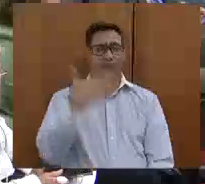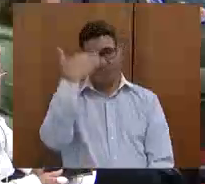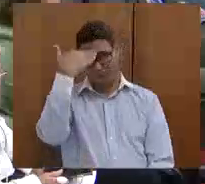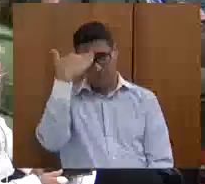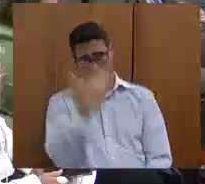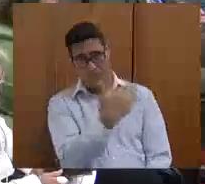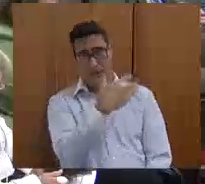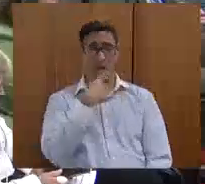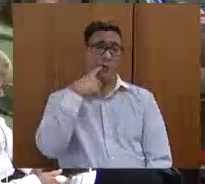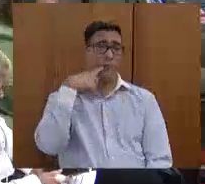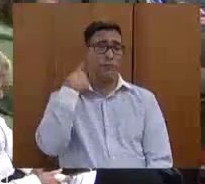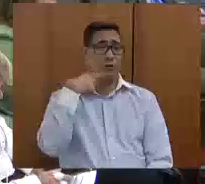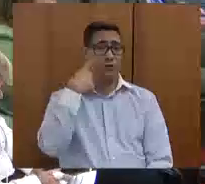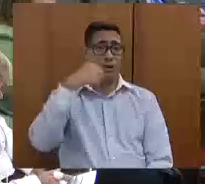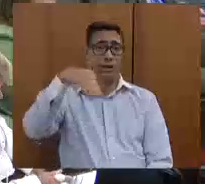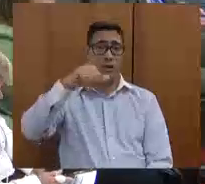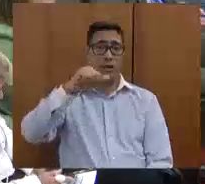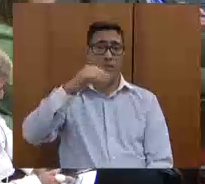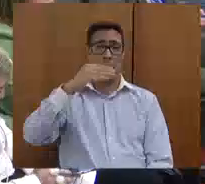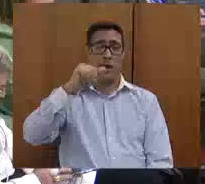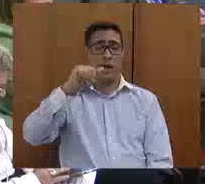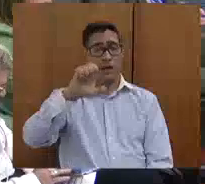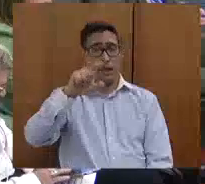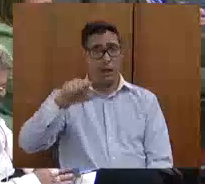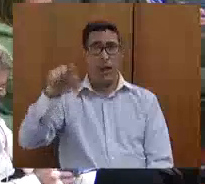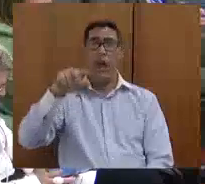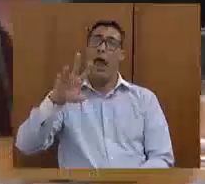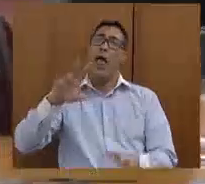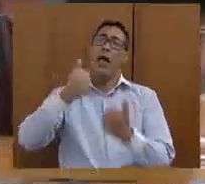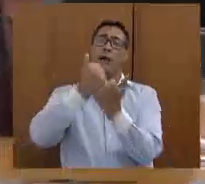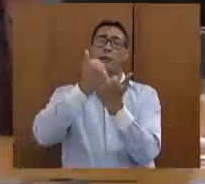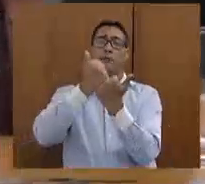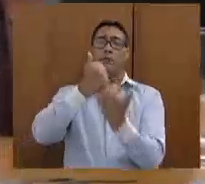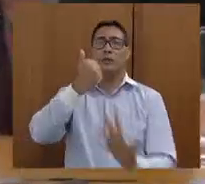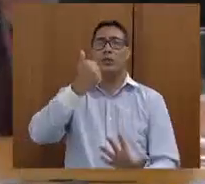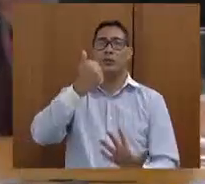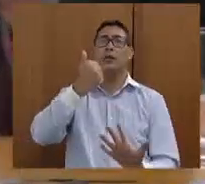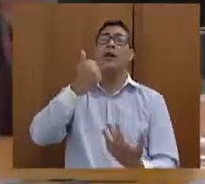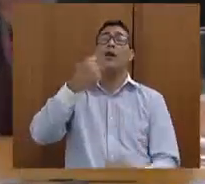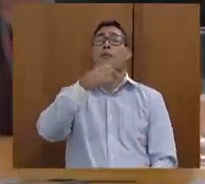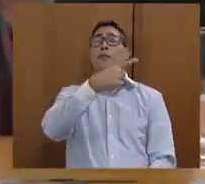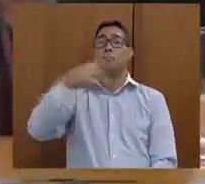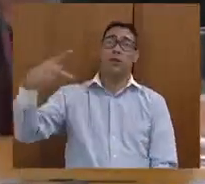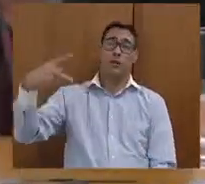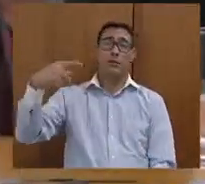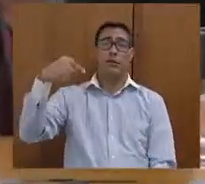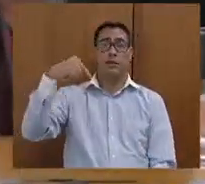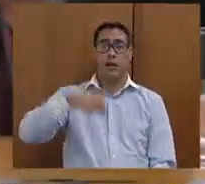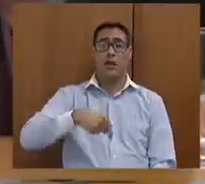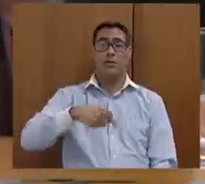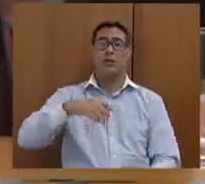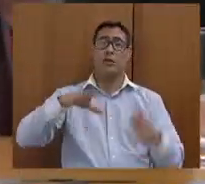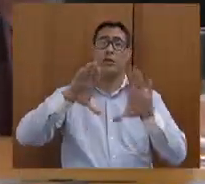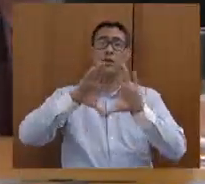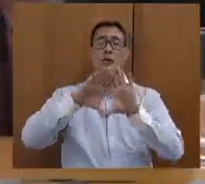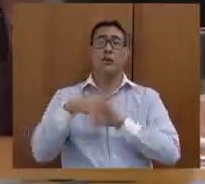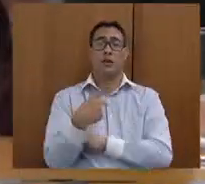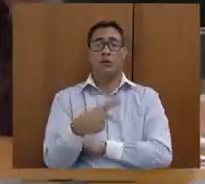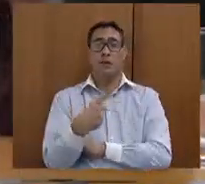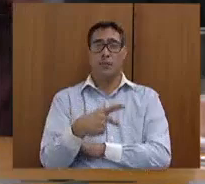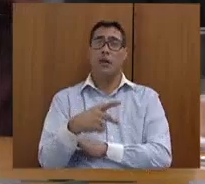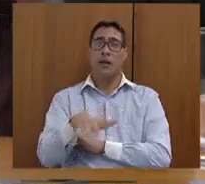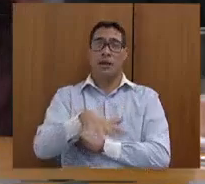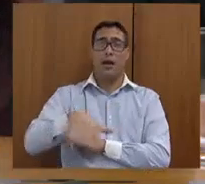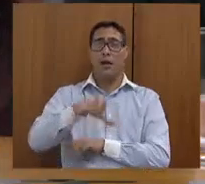deputada Macaé vice-presidente da comissão de Educação Ciência e Tecnologia aqui da Assembleia Então são